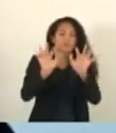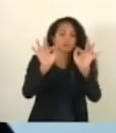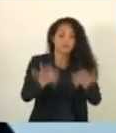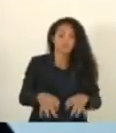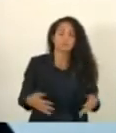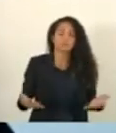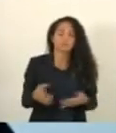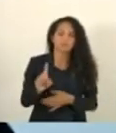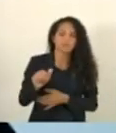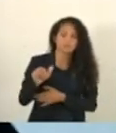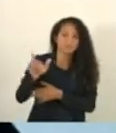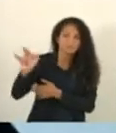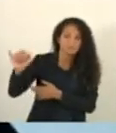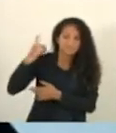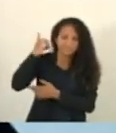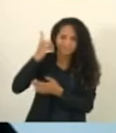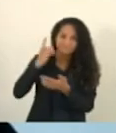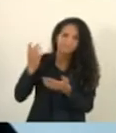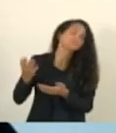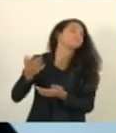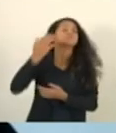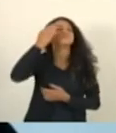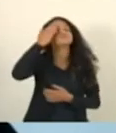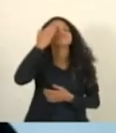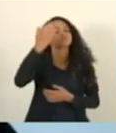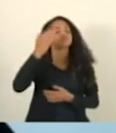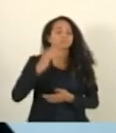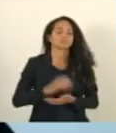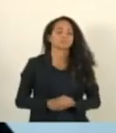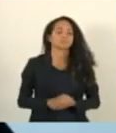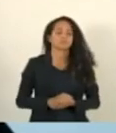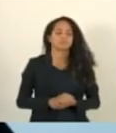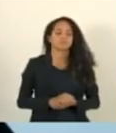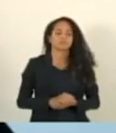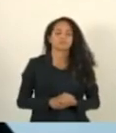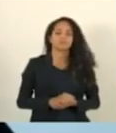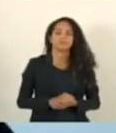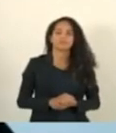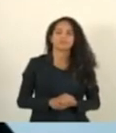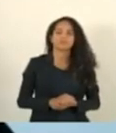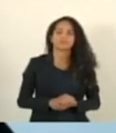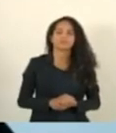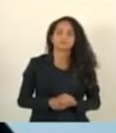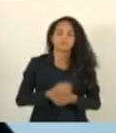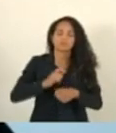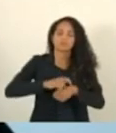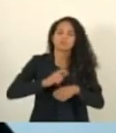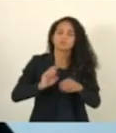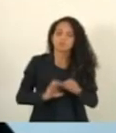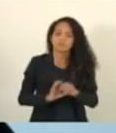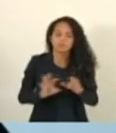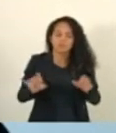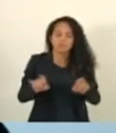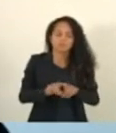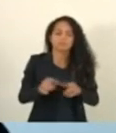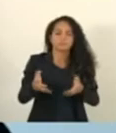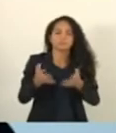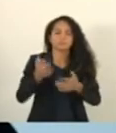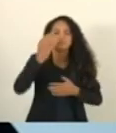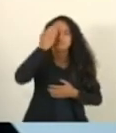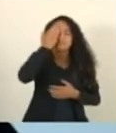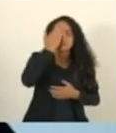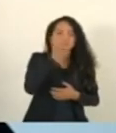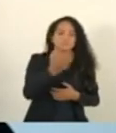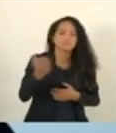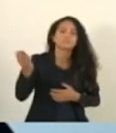Dali, agradecendo a extensão desse tempo que você me concede. Eu quero agradecer em